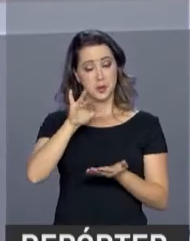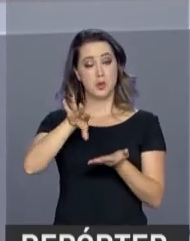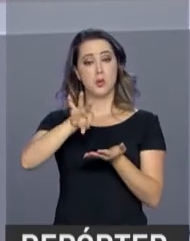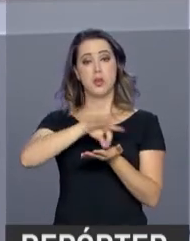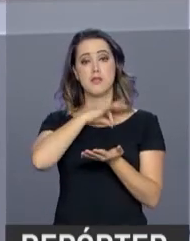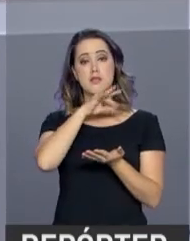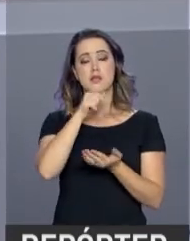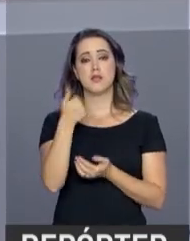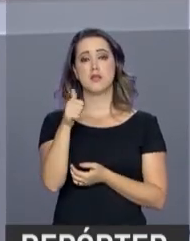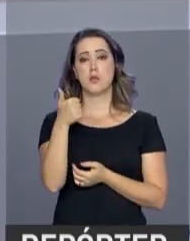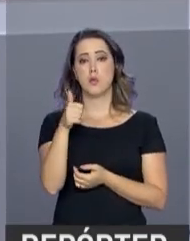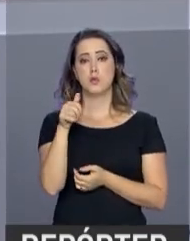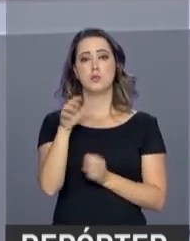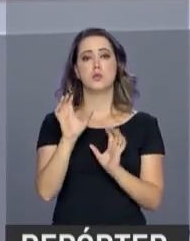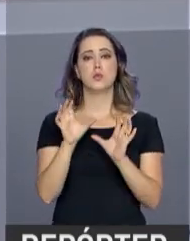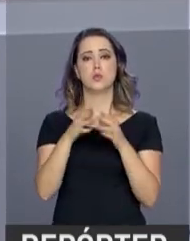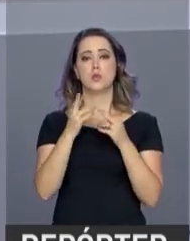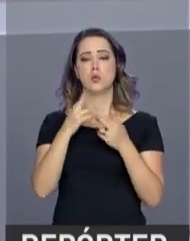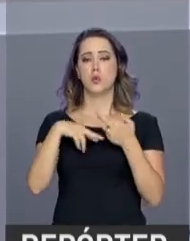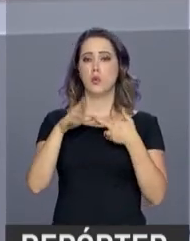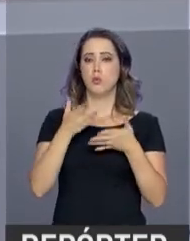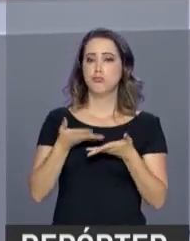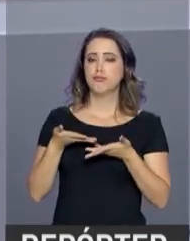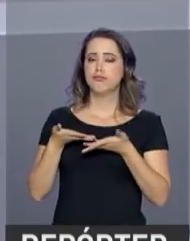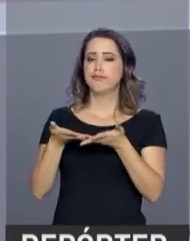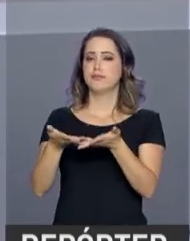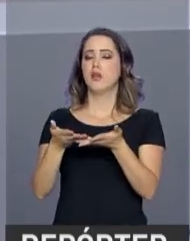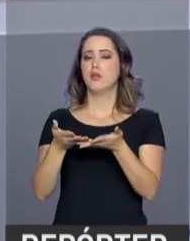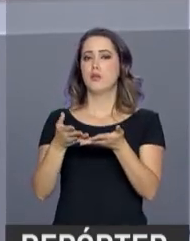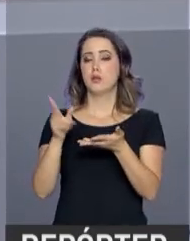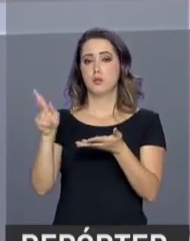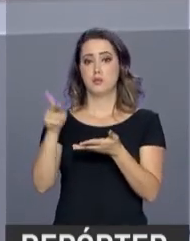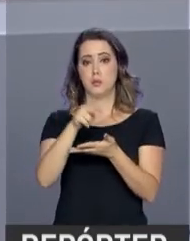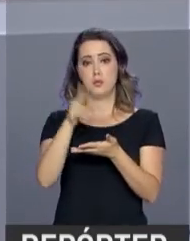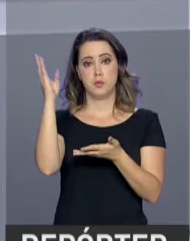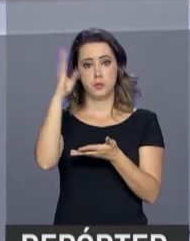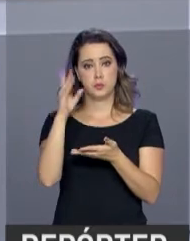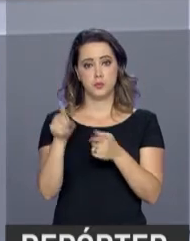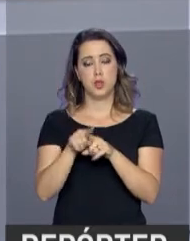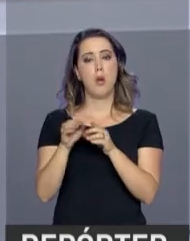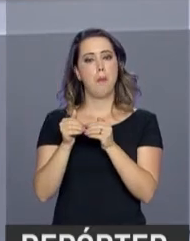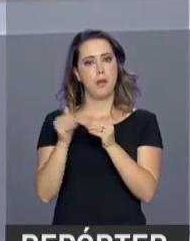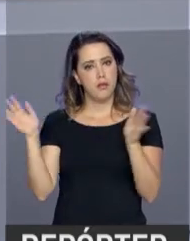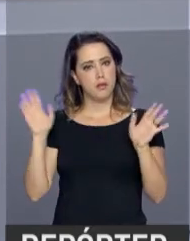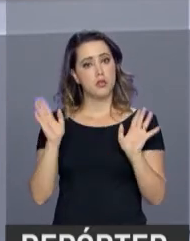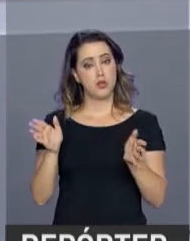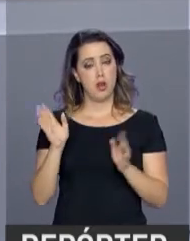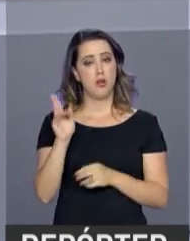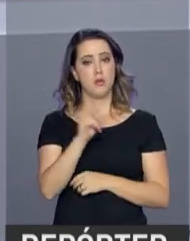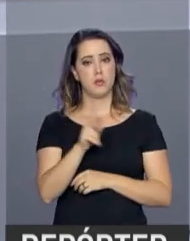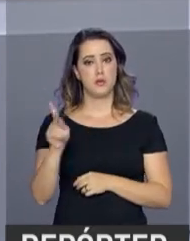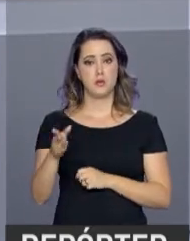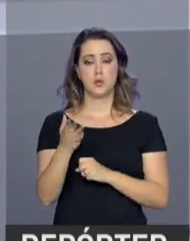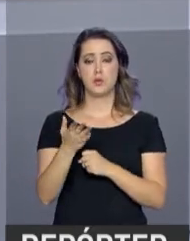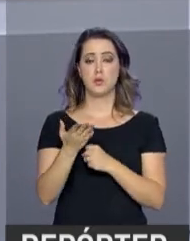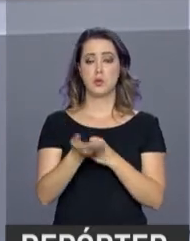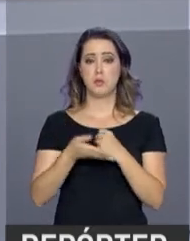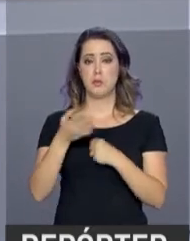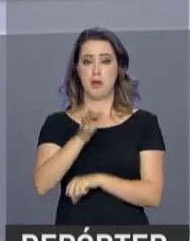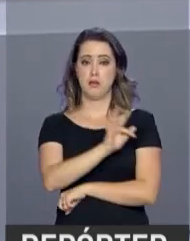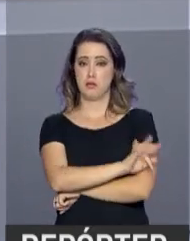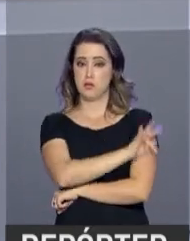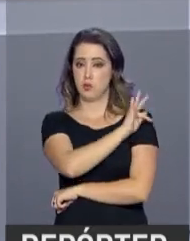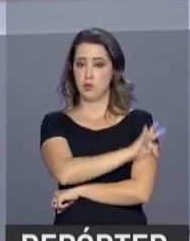para a 11ª edição do prêmio professores do brasil já estão abertas e podem participar professores da educação básica da rede pública